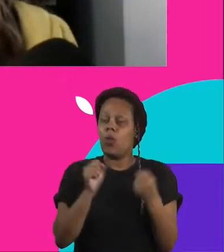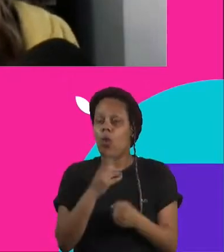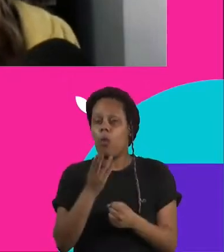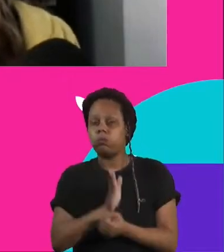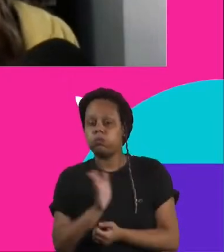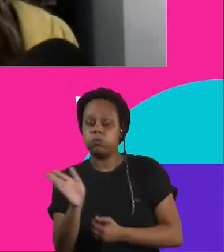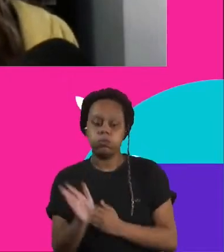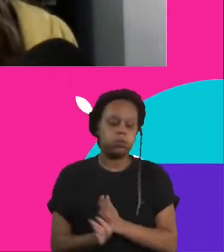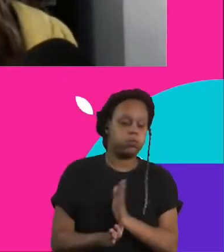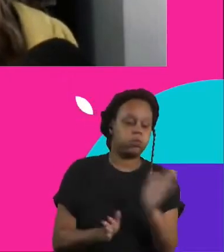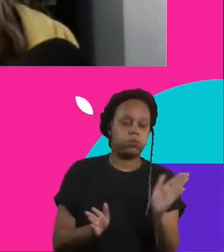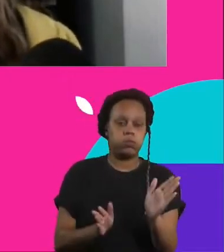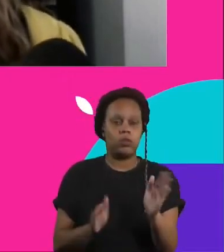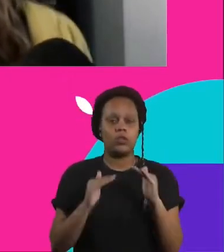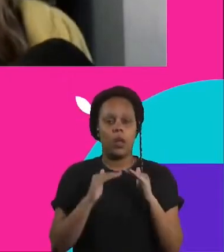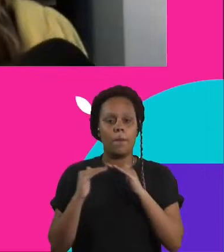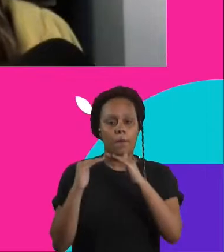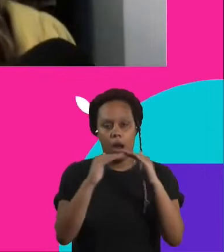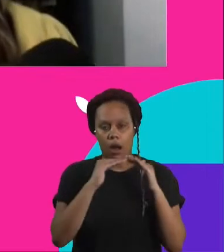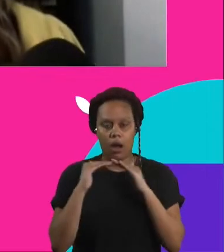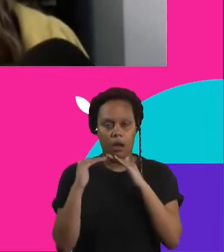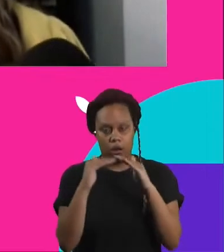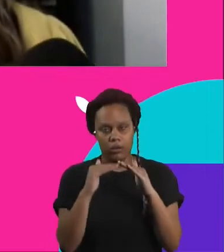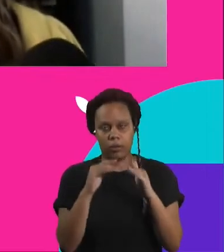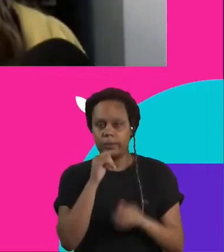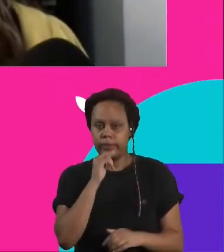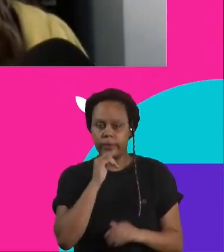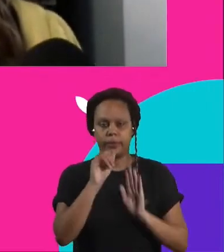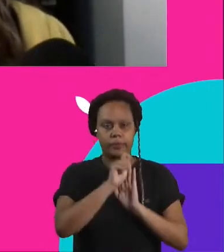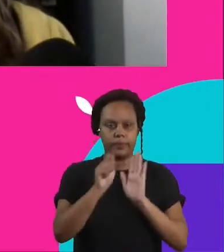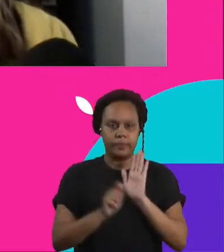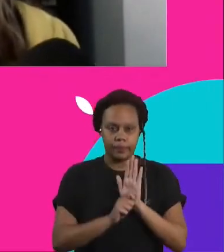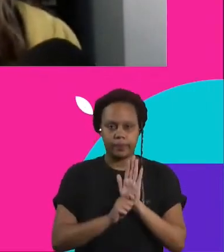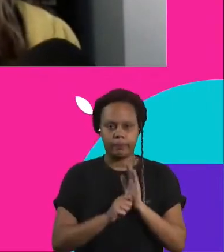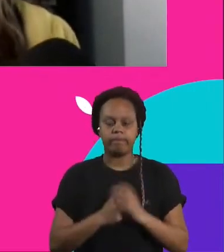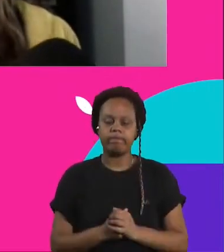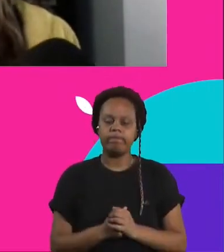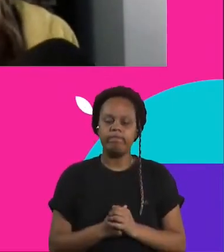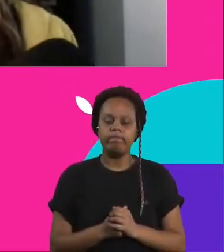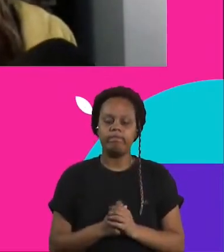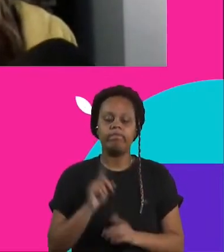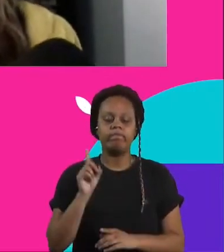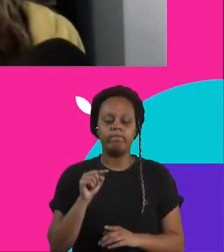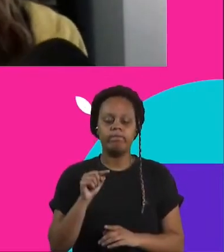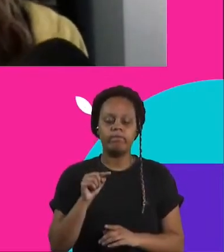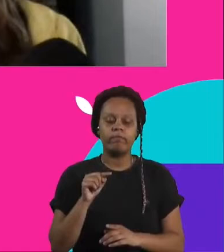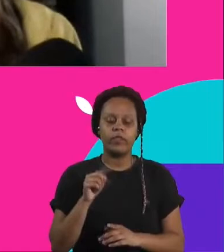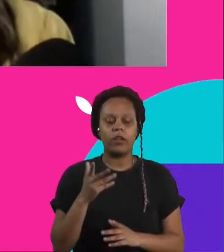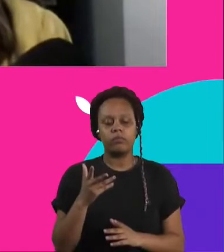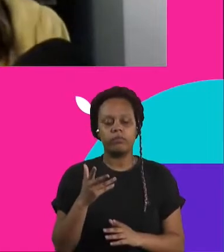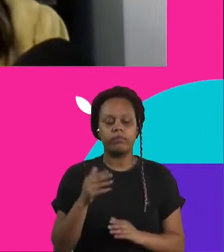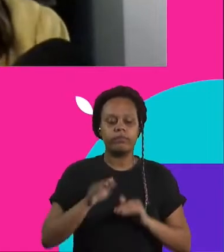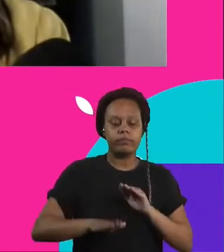desvio de determinados padrões. Os algoritmos funcionam, como você disse, como sequências de passo a passo, para que